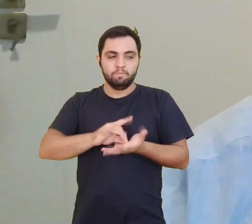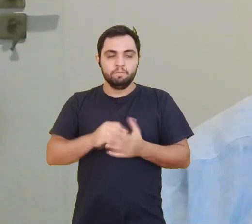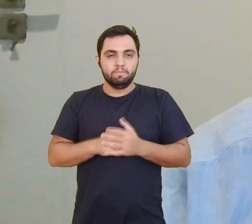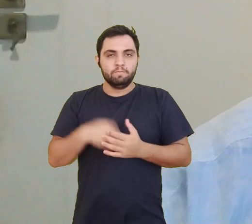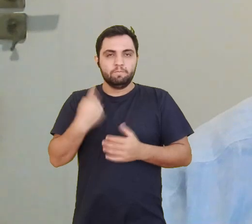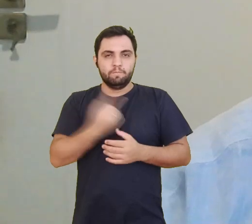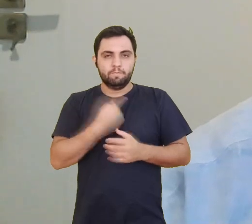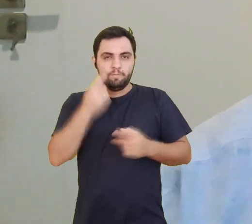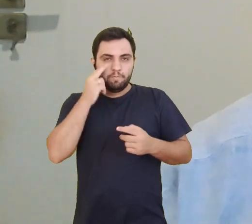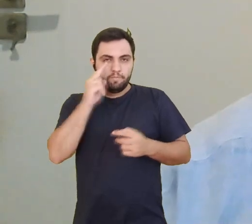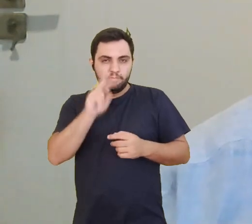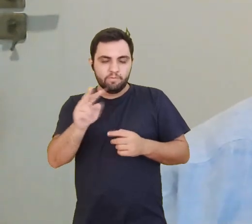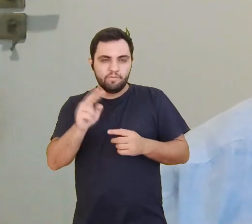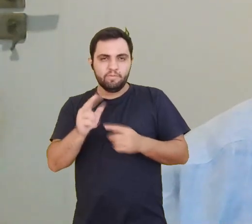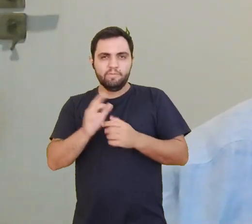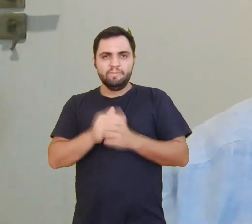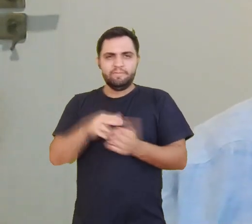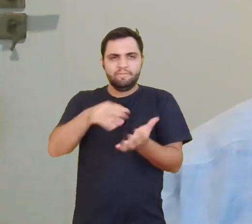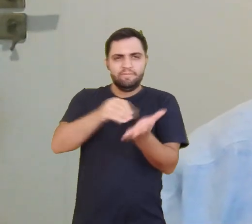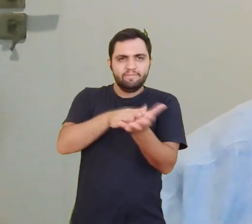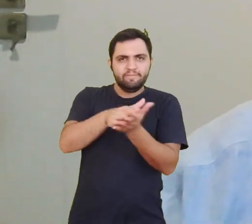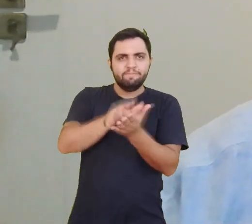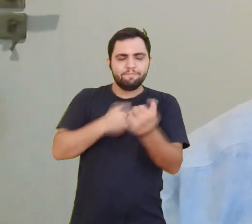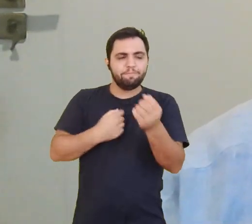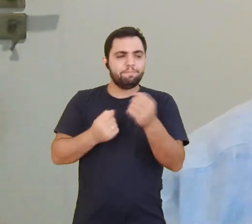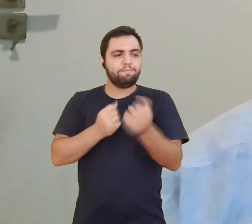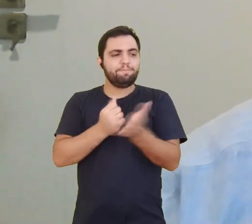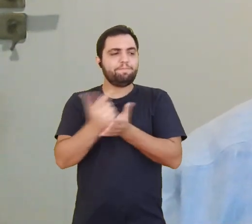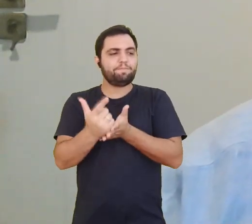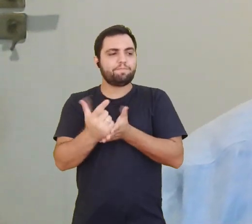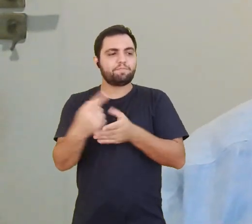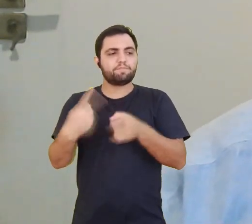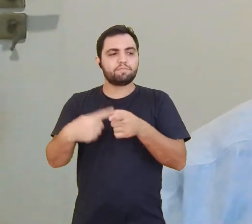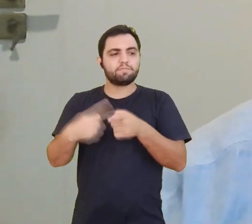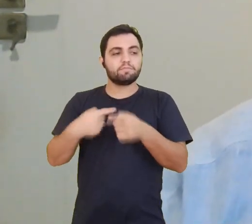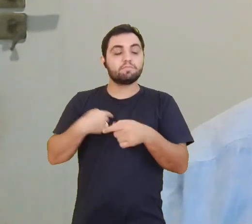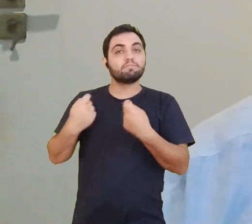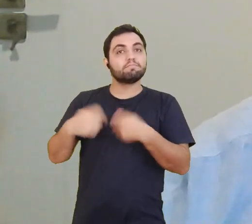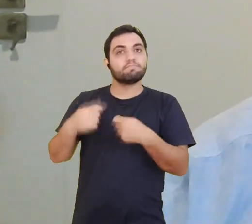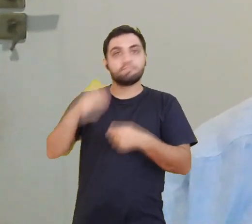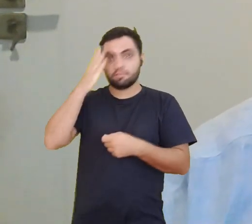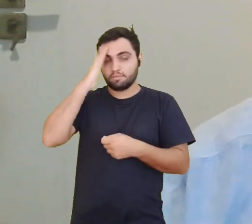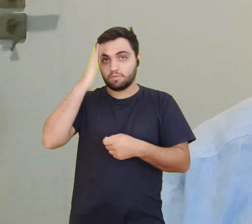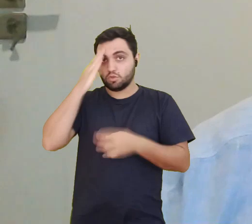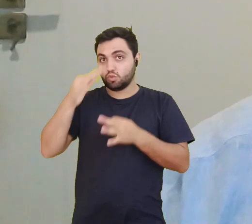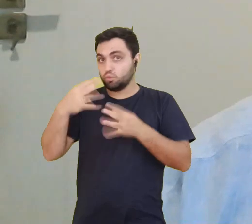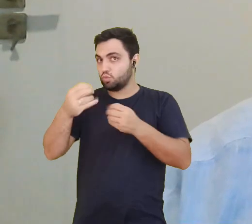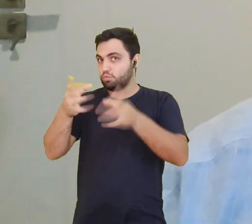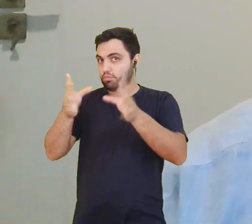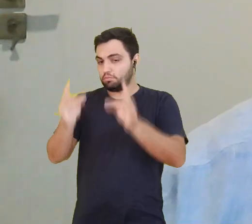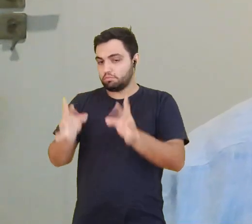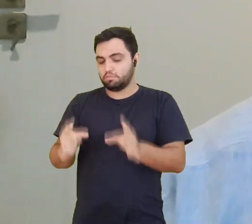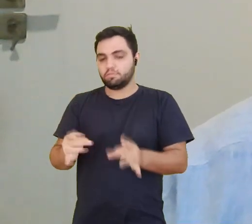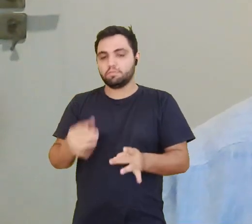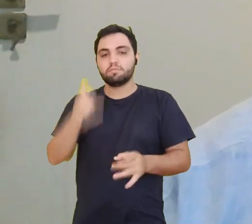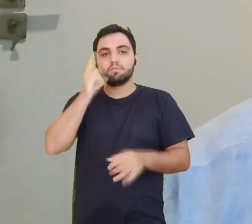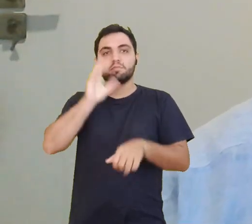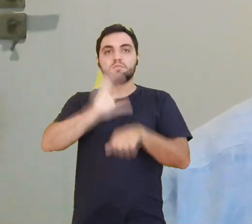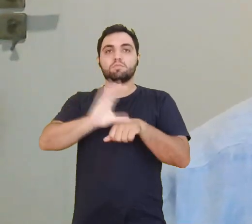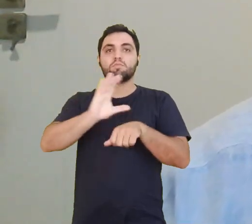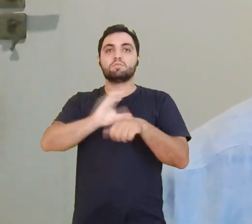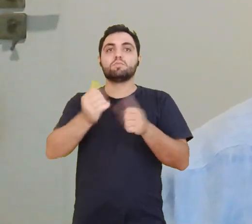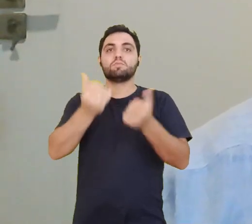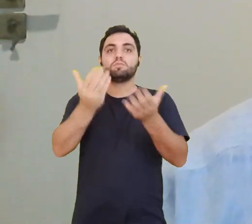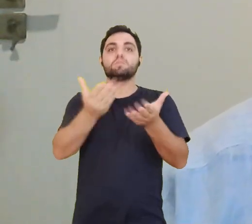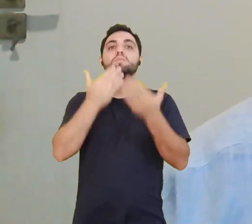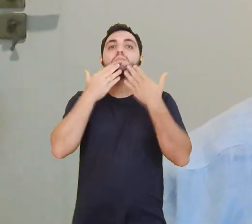vamos olhar para uma impressora que eu comprei, na verdade comprei porque eu precisava entender todos os detalhes para dar esse curso da melhor maneira